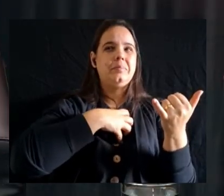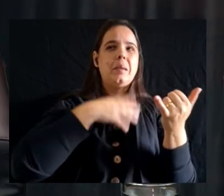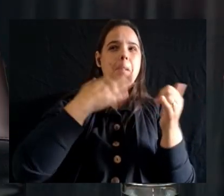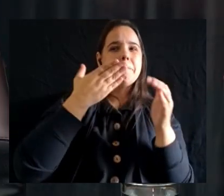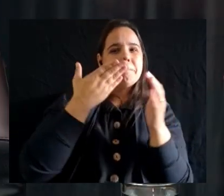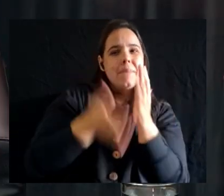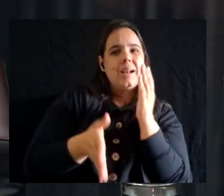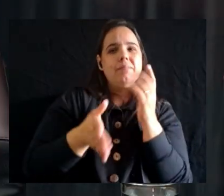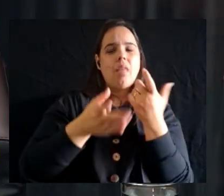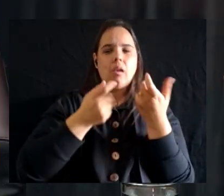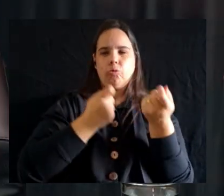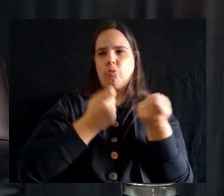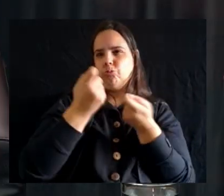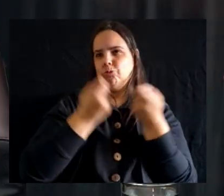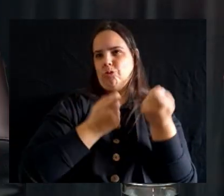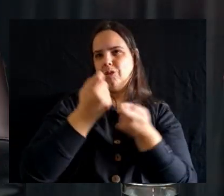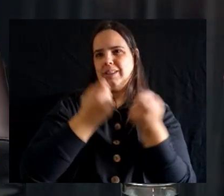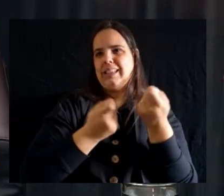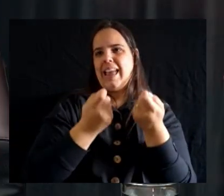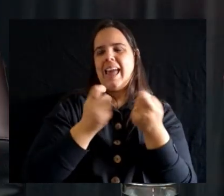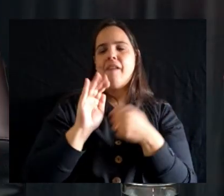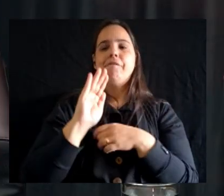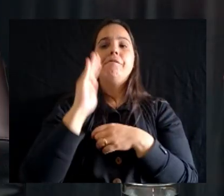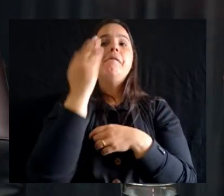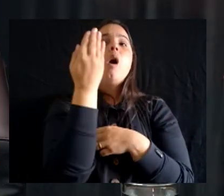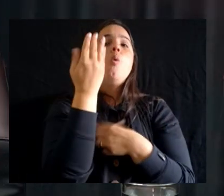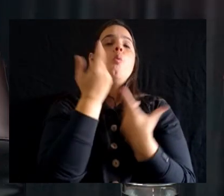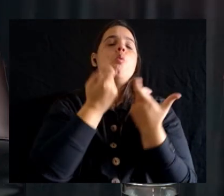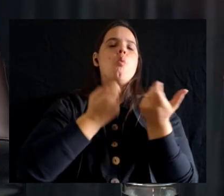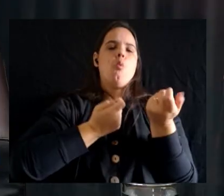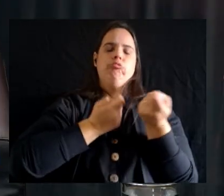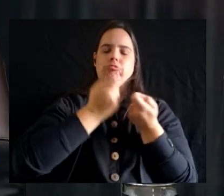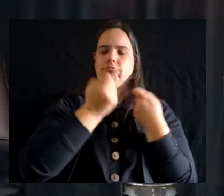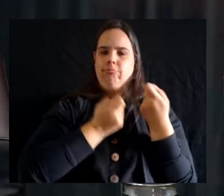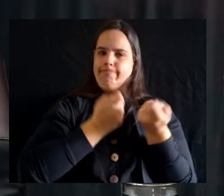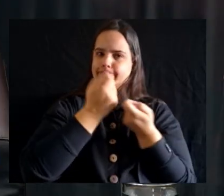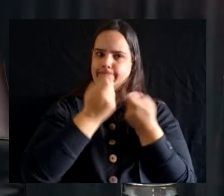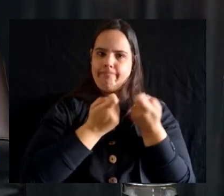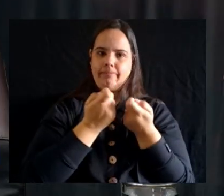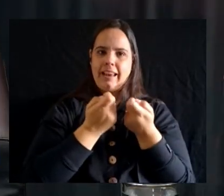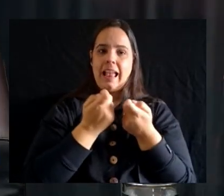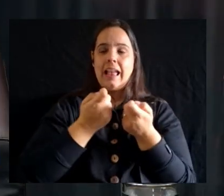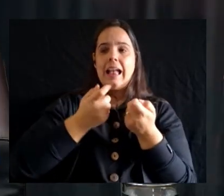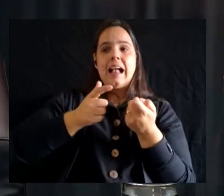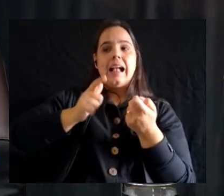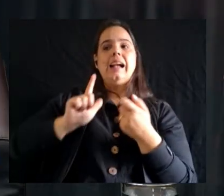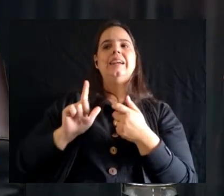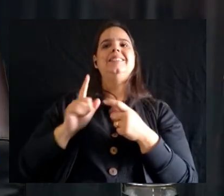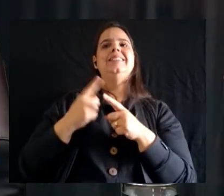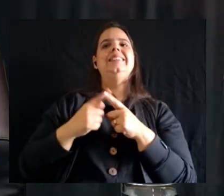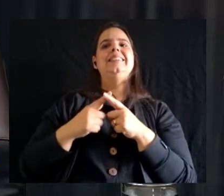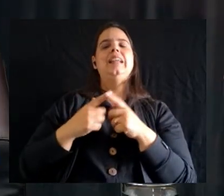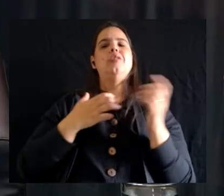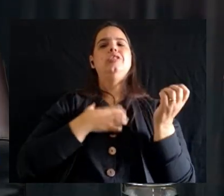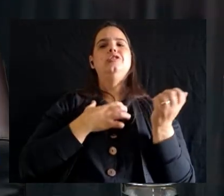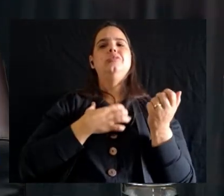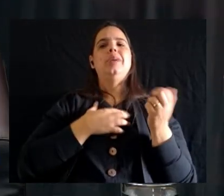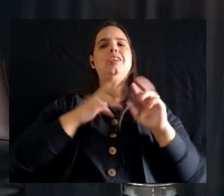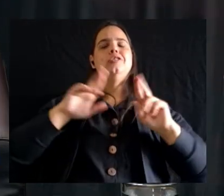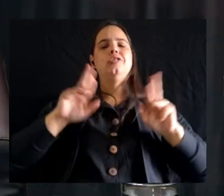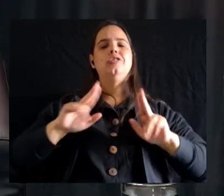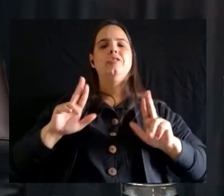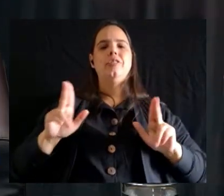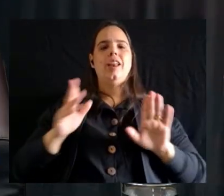são falsos controles, porque na verdade antes disso há uma outra questão emocional por trás, né, qual que